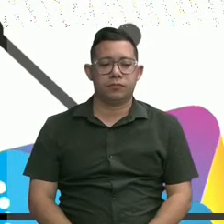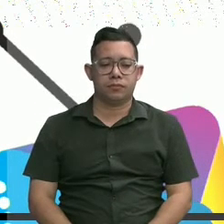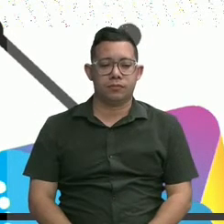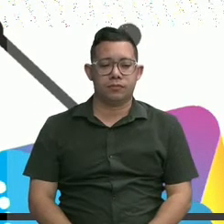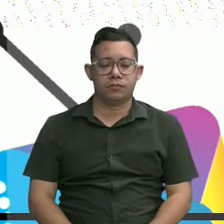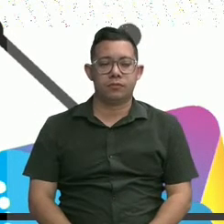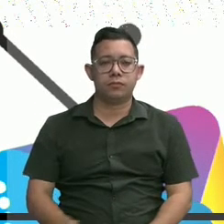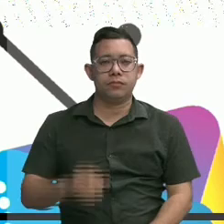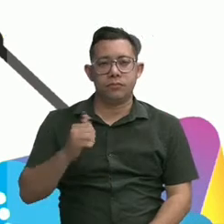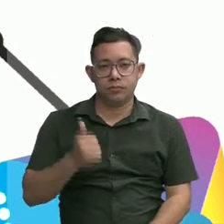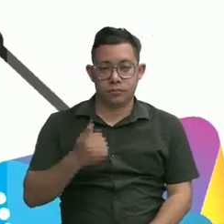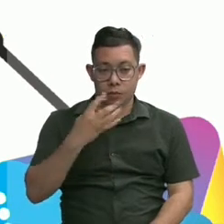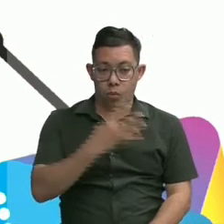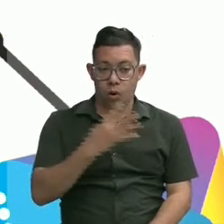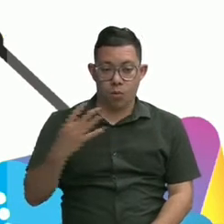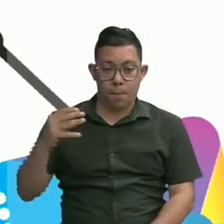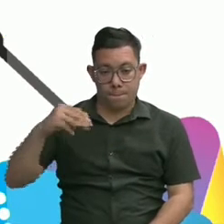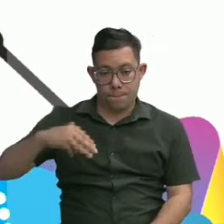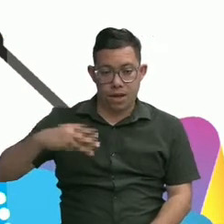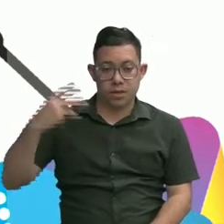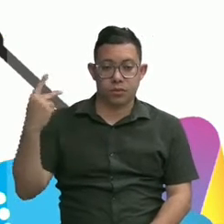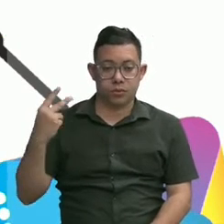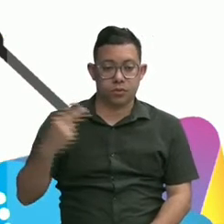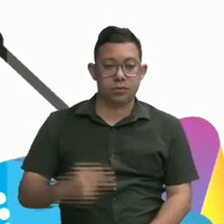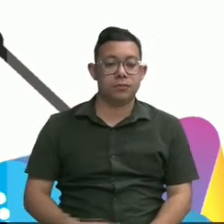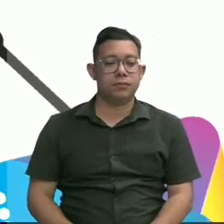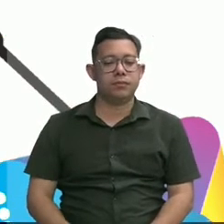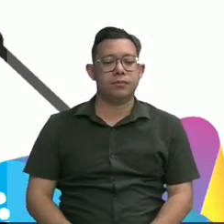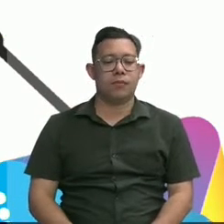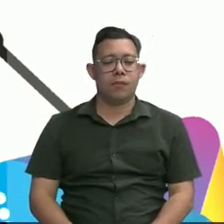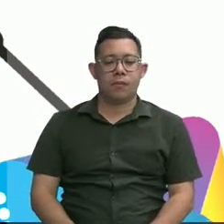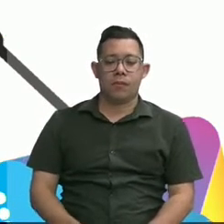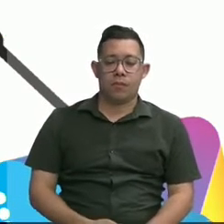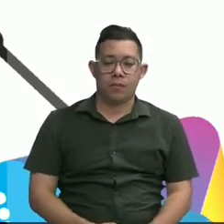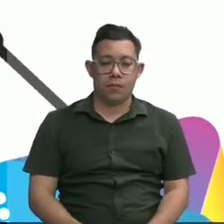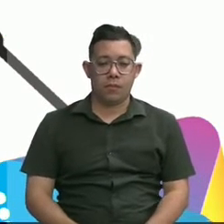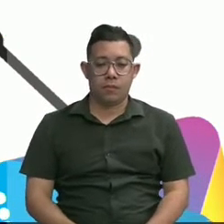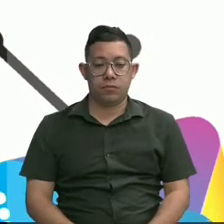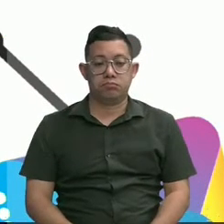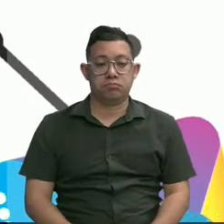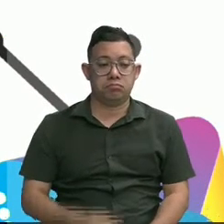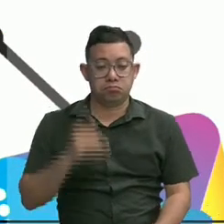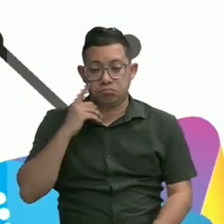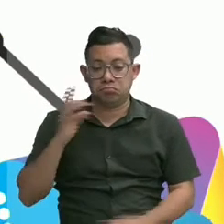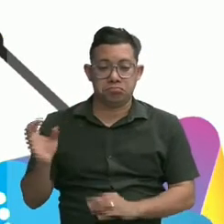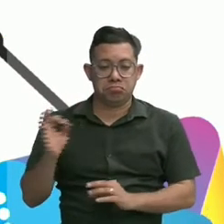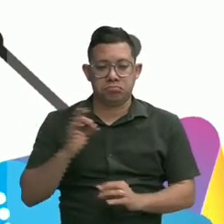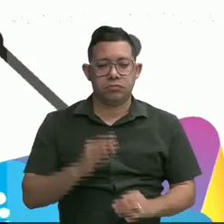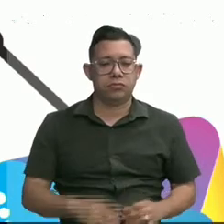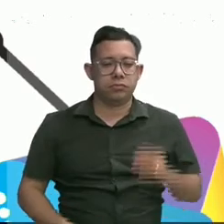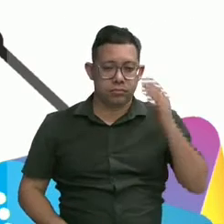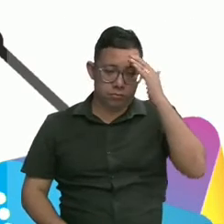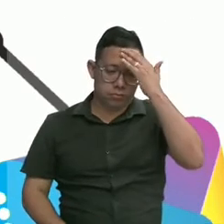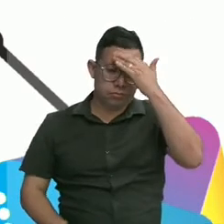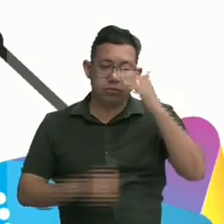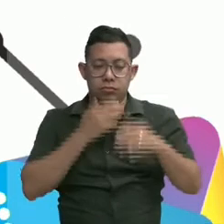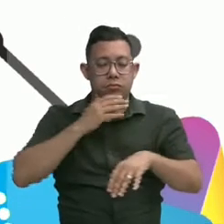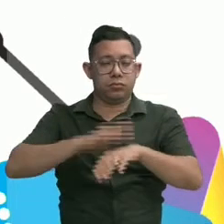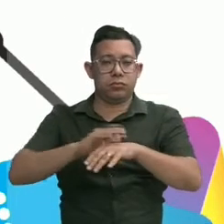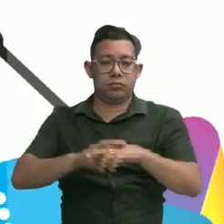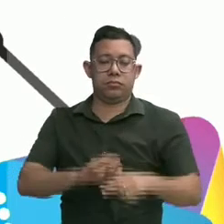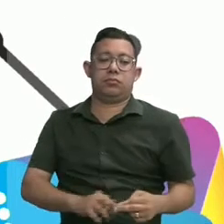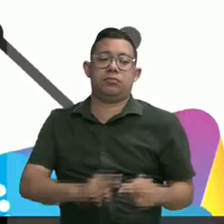EA área de 144 metros quadrados tá certo então vamos lá ó o engenheiro responsável